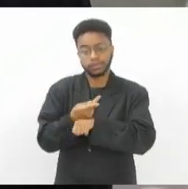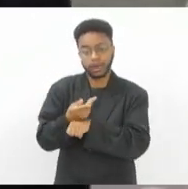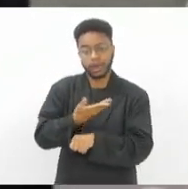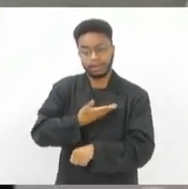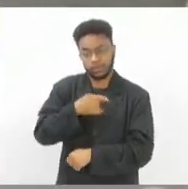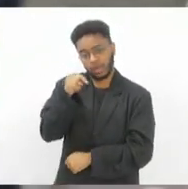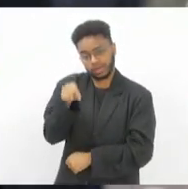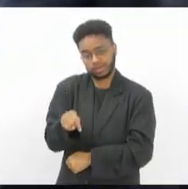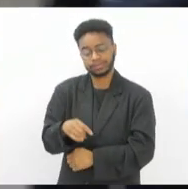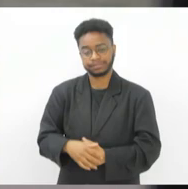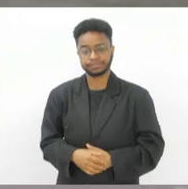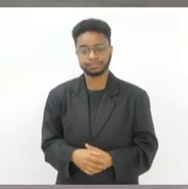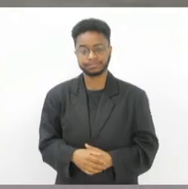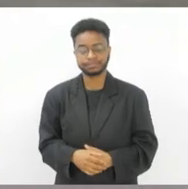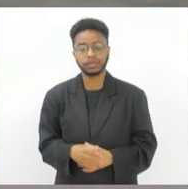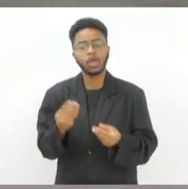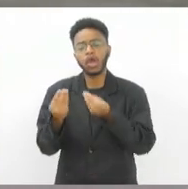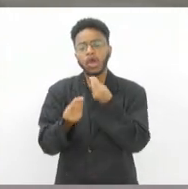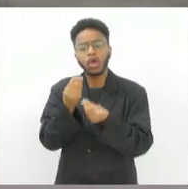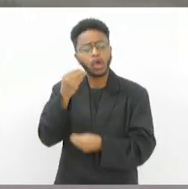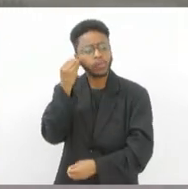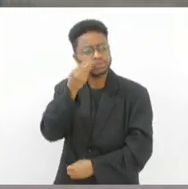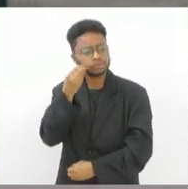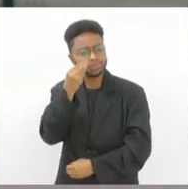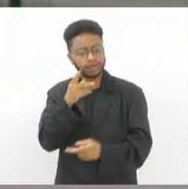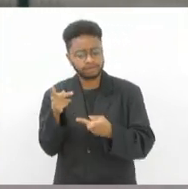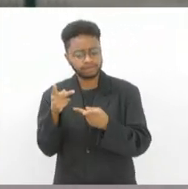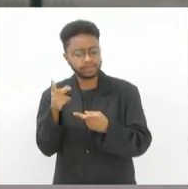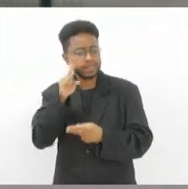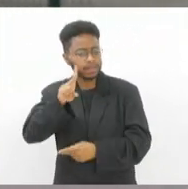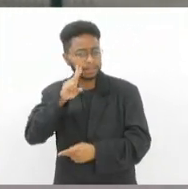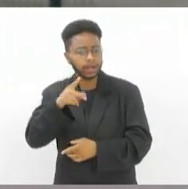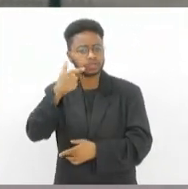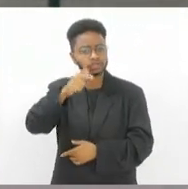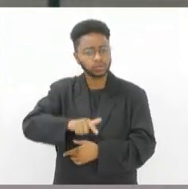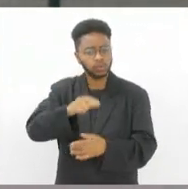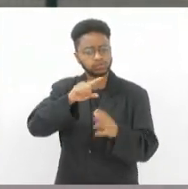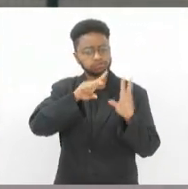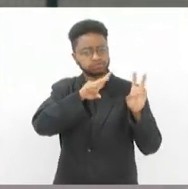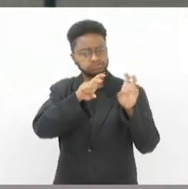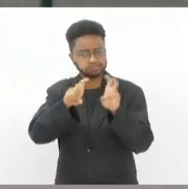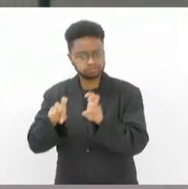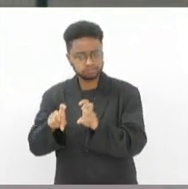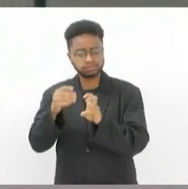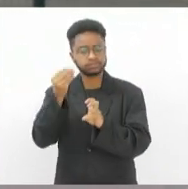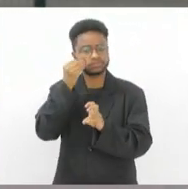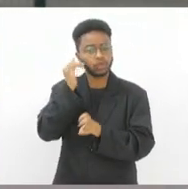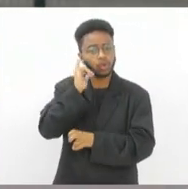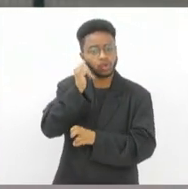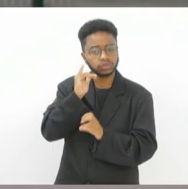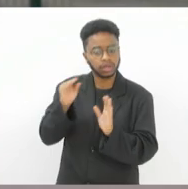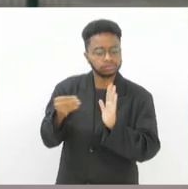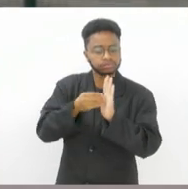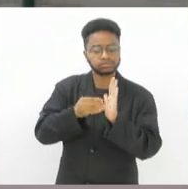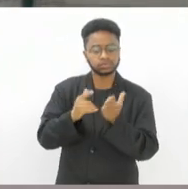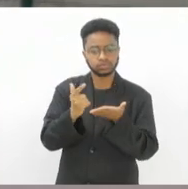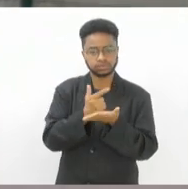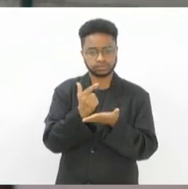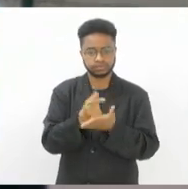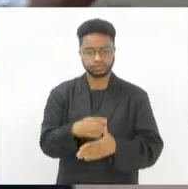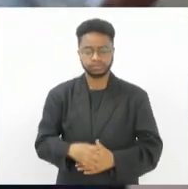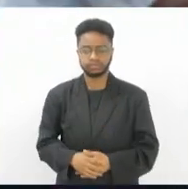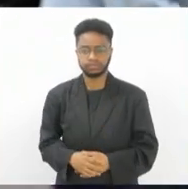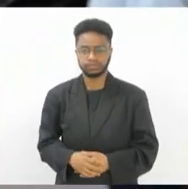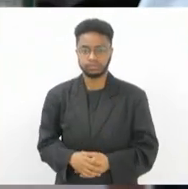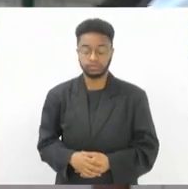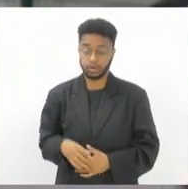né? E como foi a experiência ao revisitar essas lembranças, ao revisitar essas memórias para contar nesse livro?